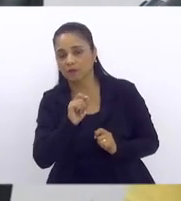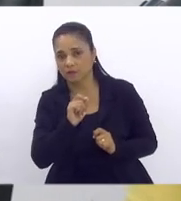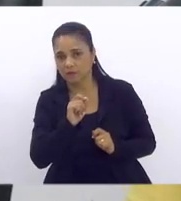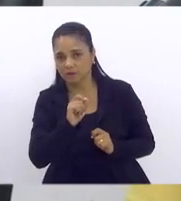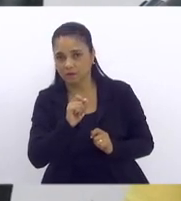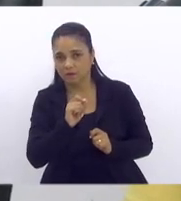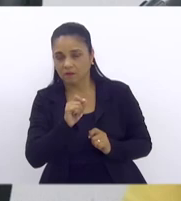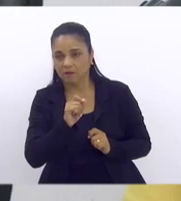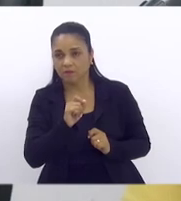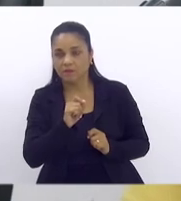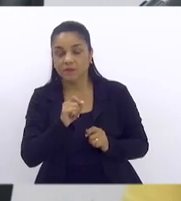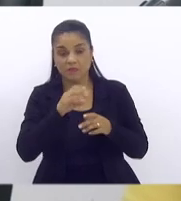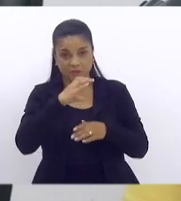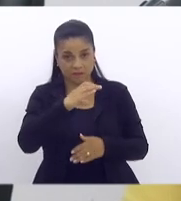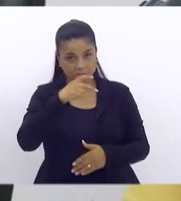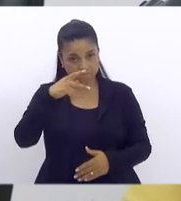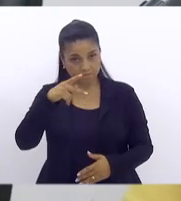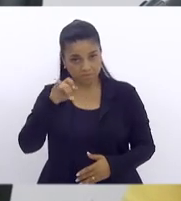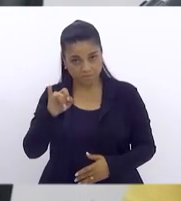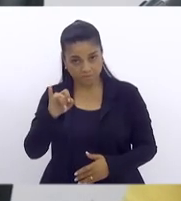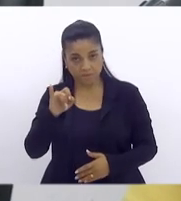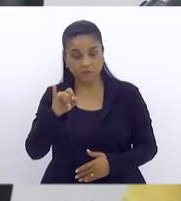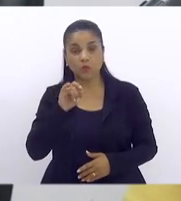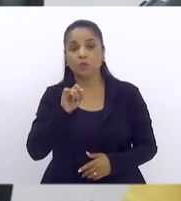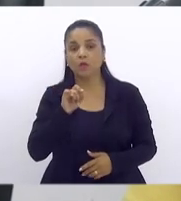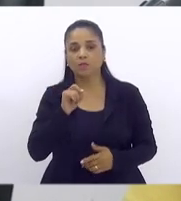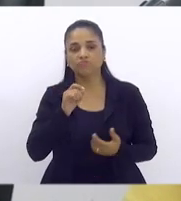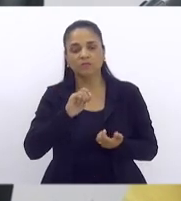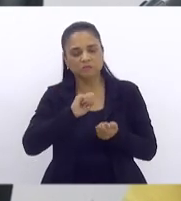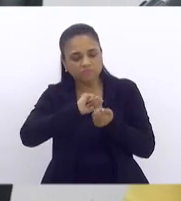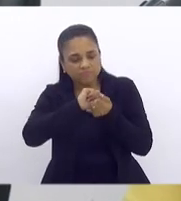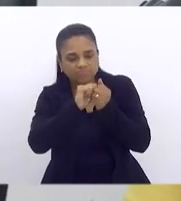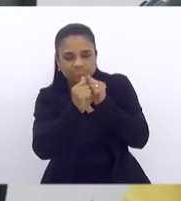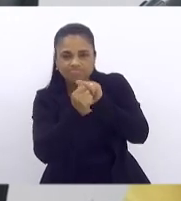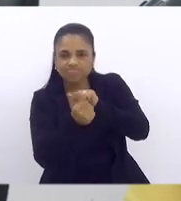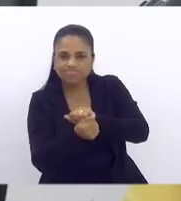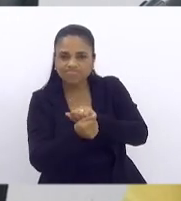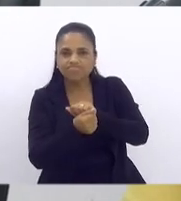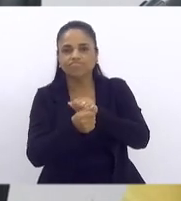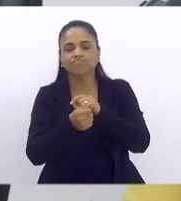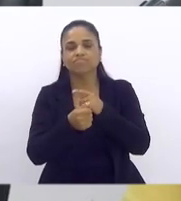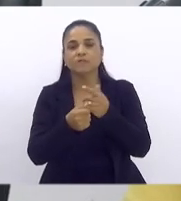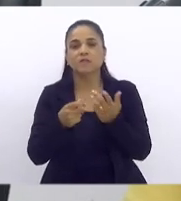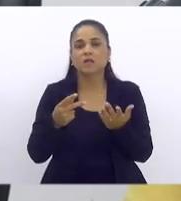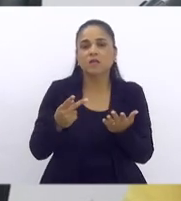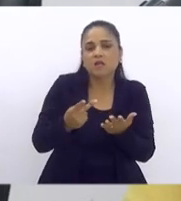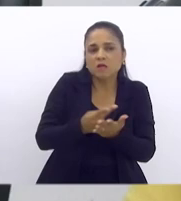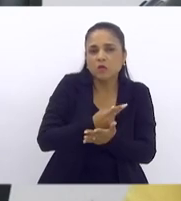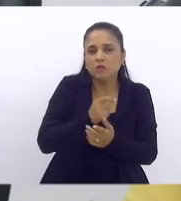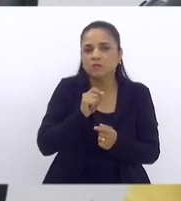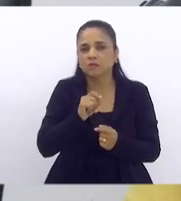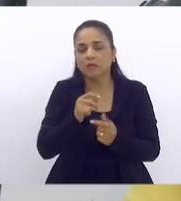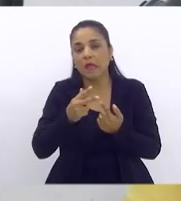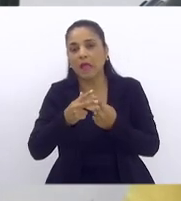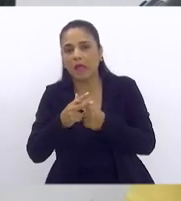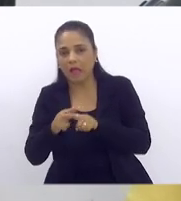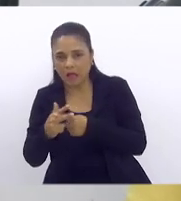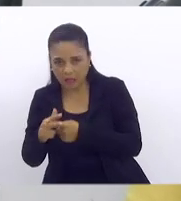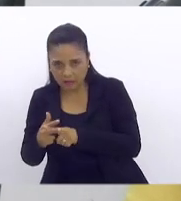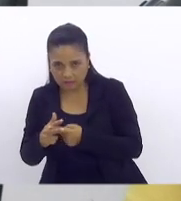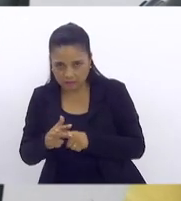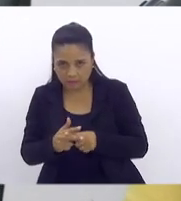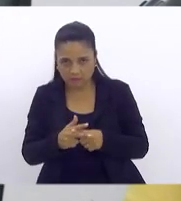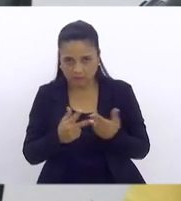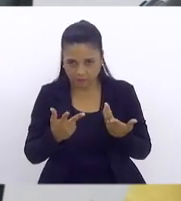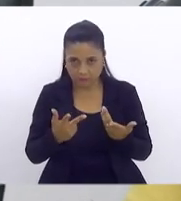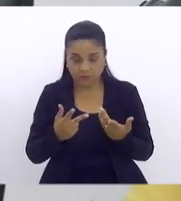está aqui claramente para ajustar e consertar tudo que está fazendo de errado. A gente não vai conseguir consertar tudo, mas a gente se propõe